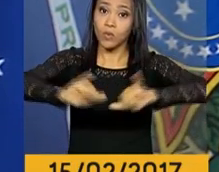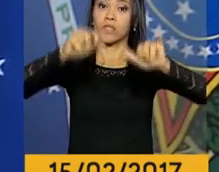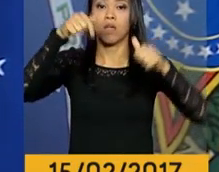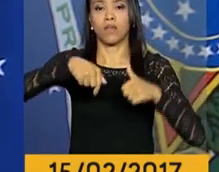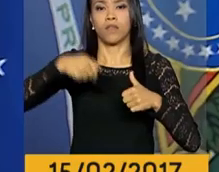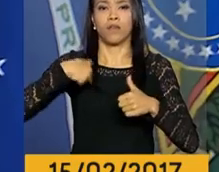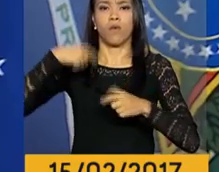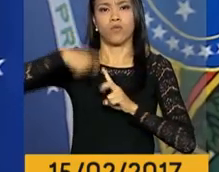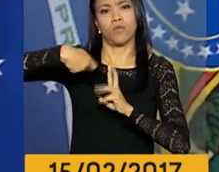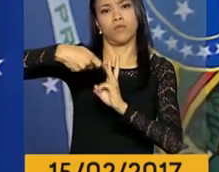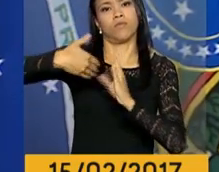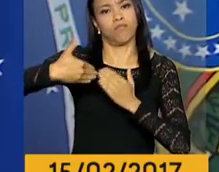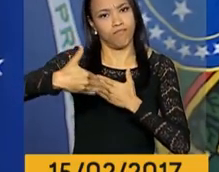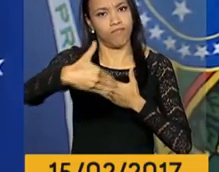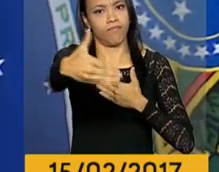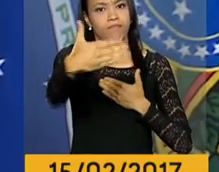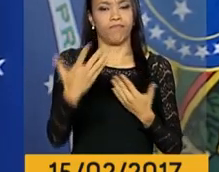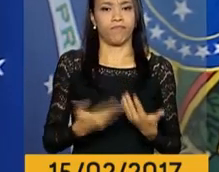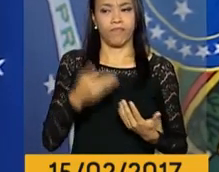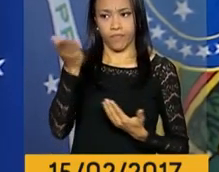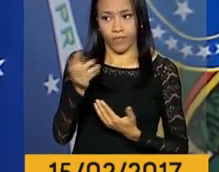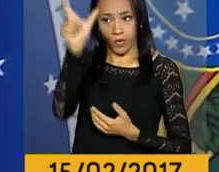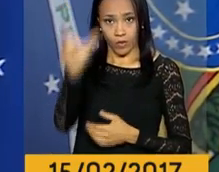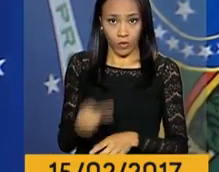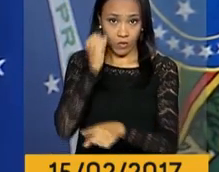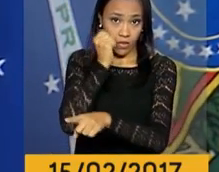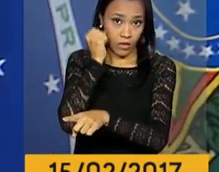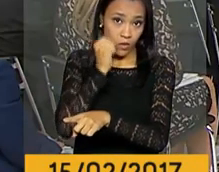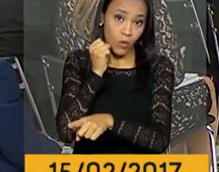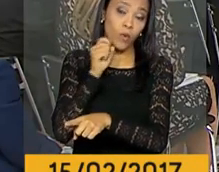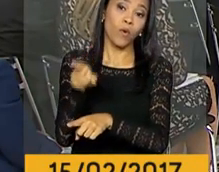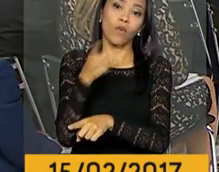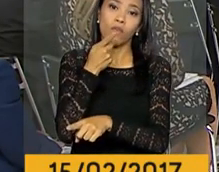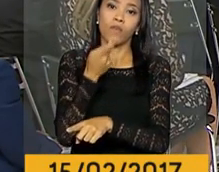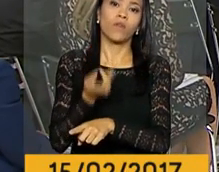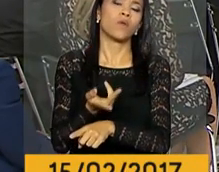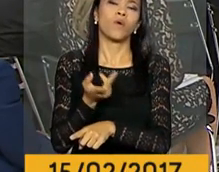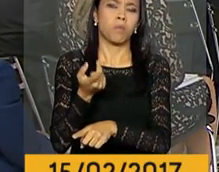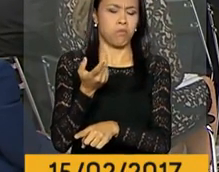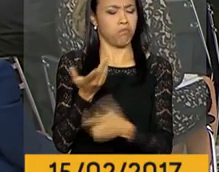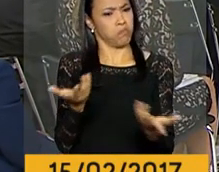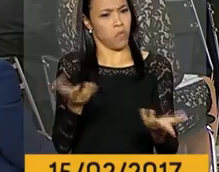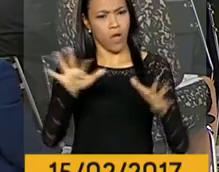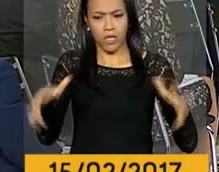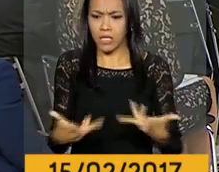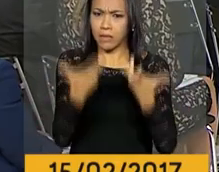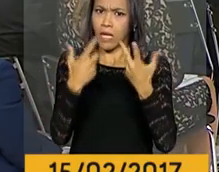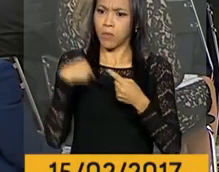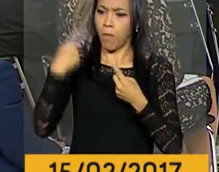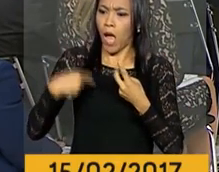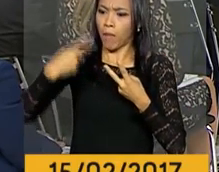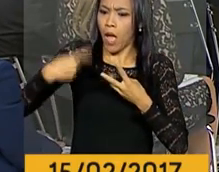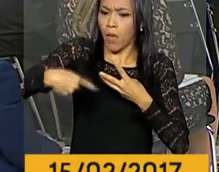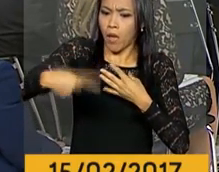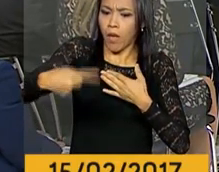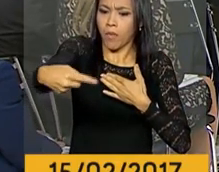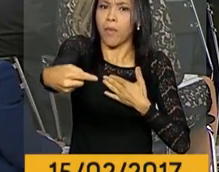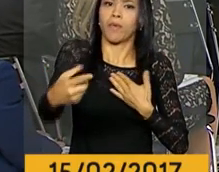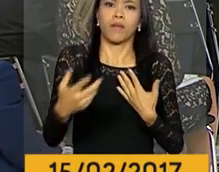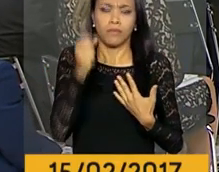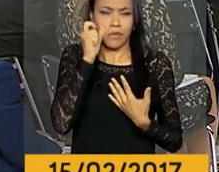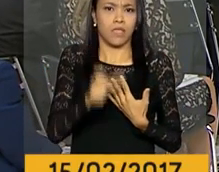do tempo. O senador Benedito Lira há poucos dias me disse: "Puxa, você faz uma solenidade atrás da outra". é interessante,